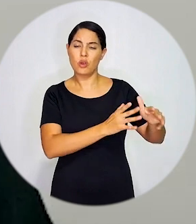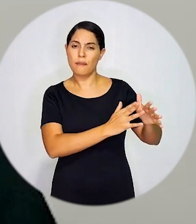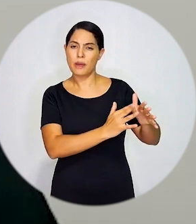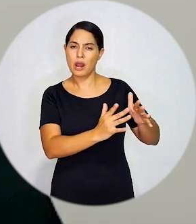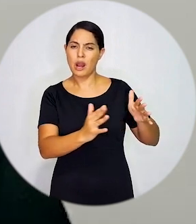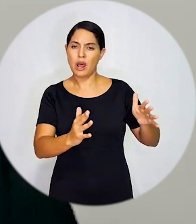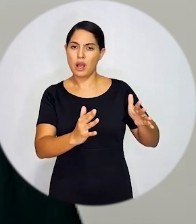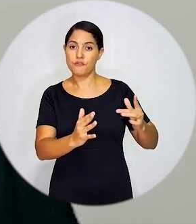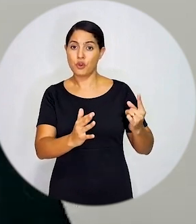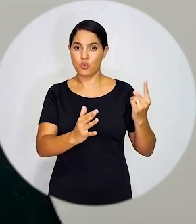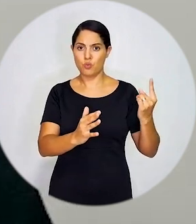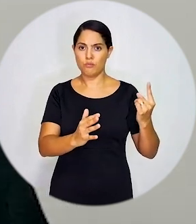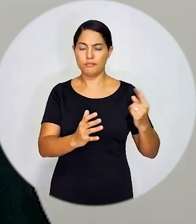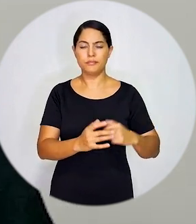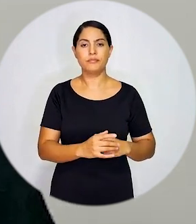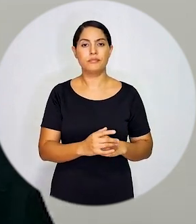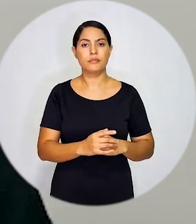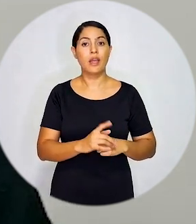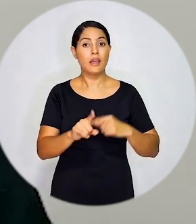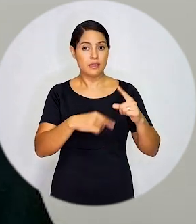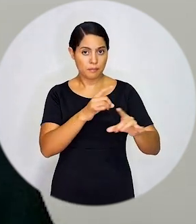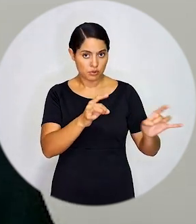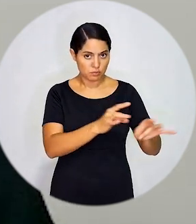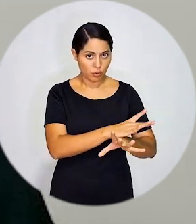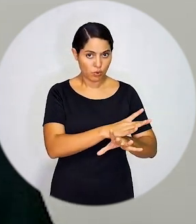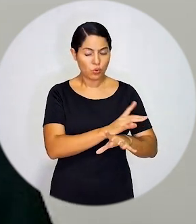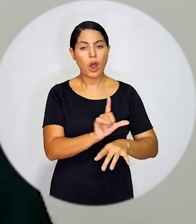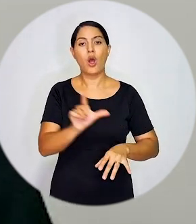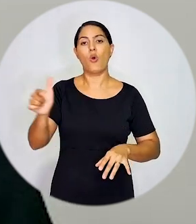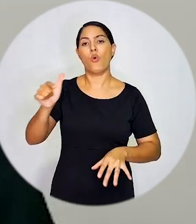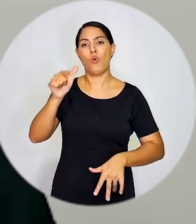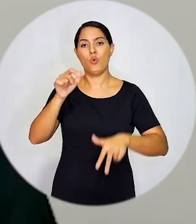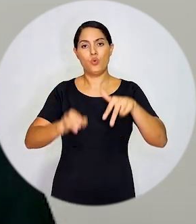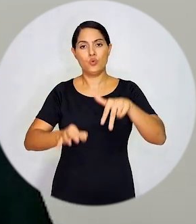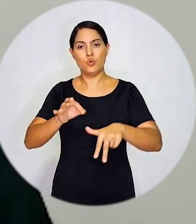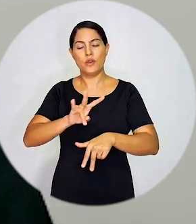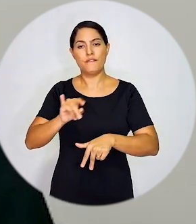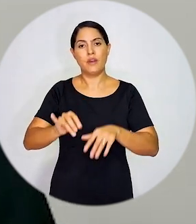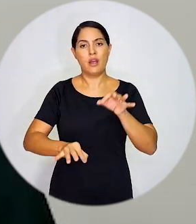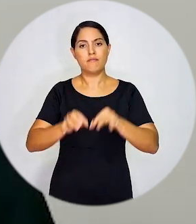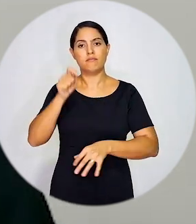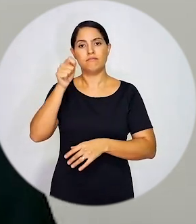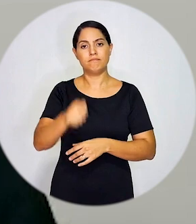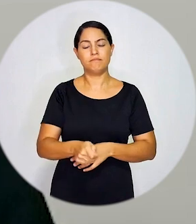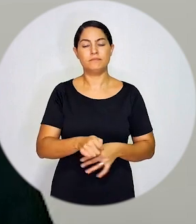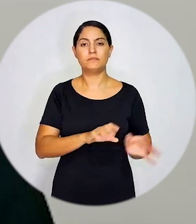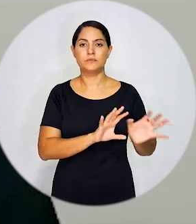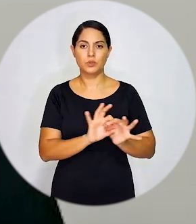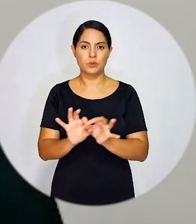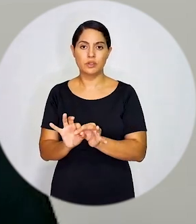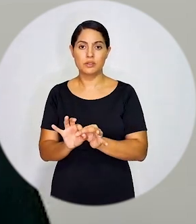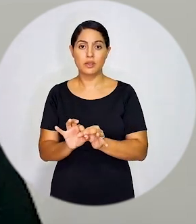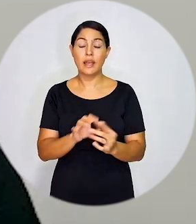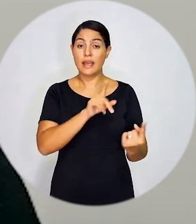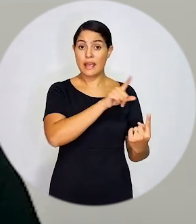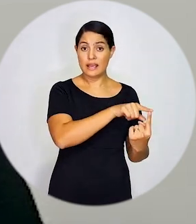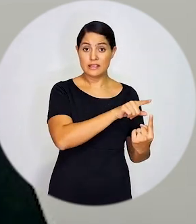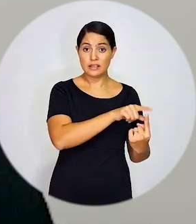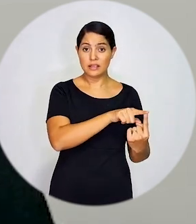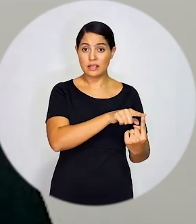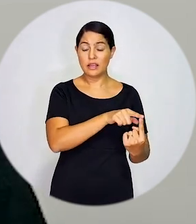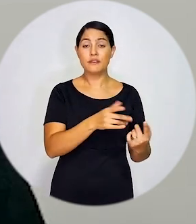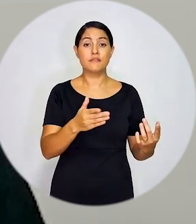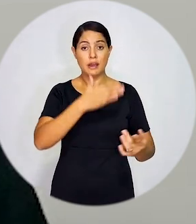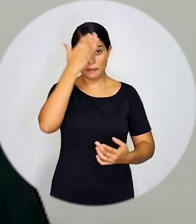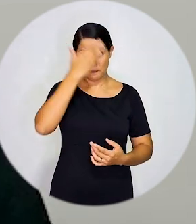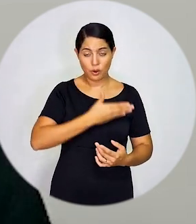que presidiu o procedimento de investigação e de preparo do processo, de coleta